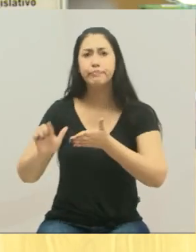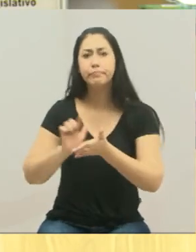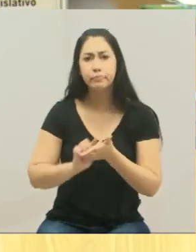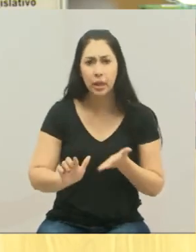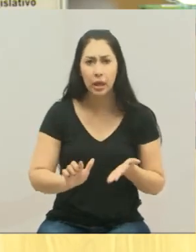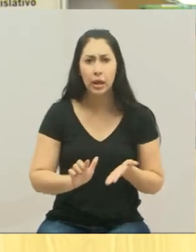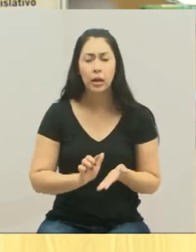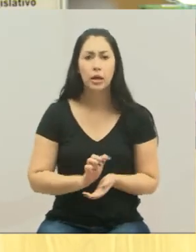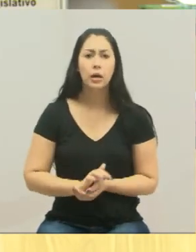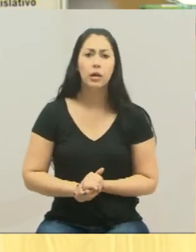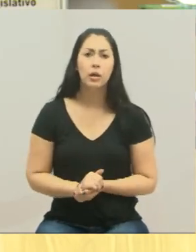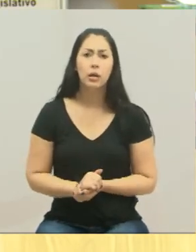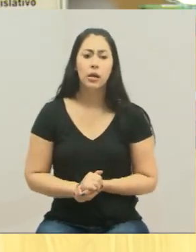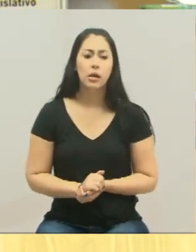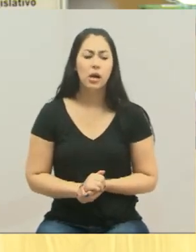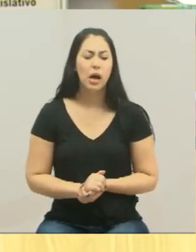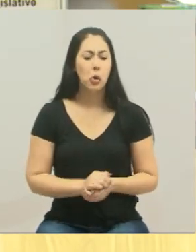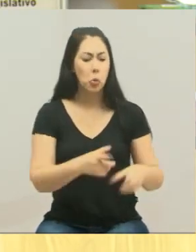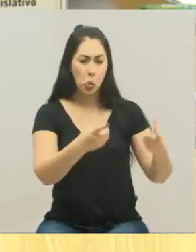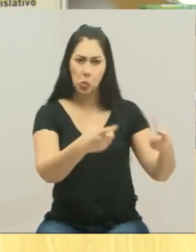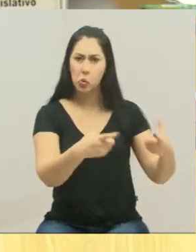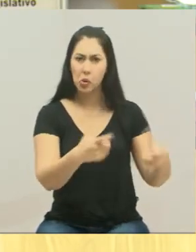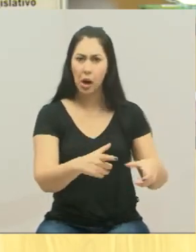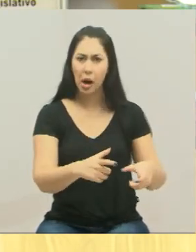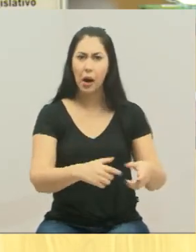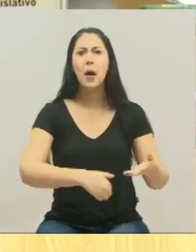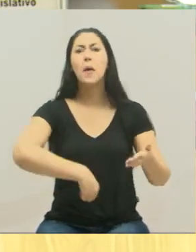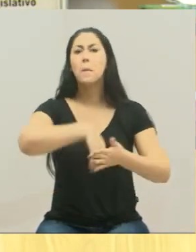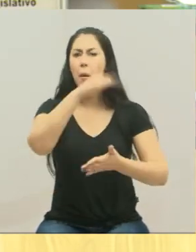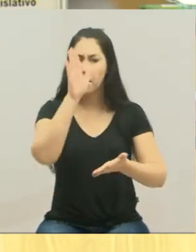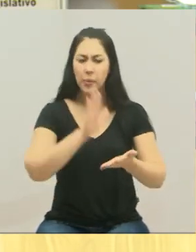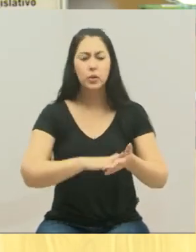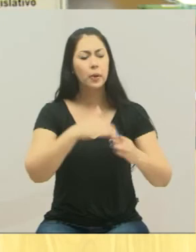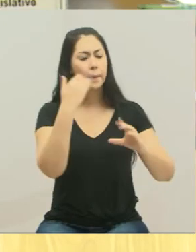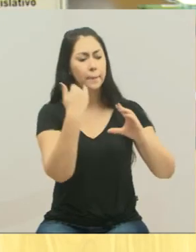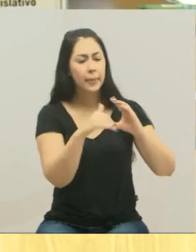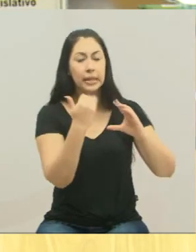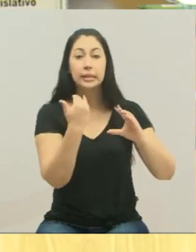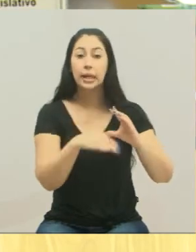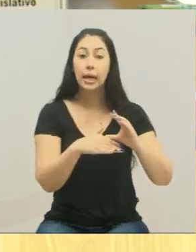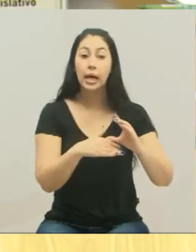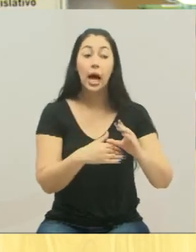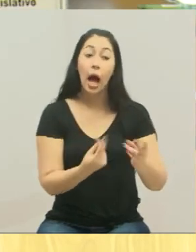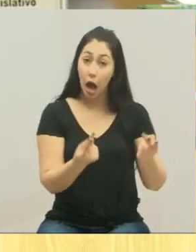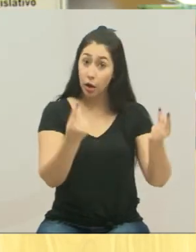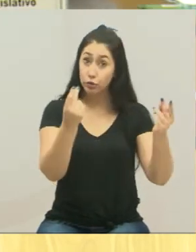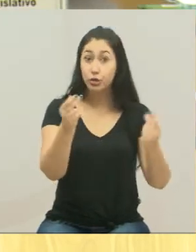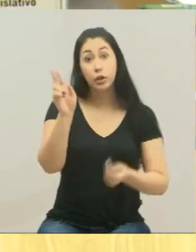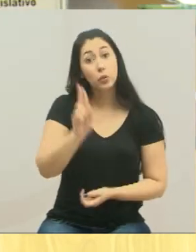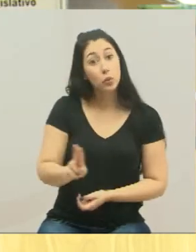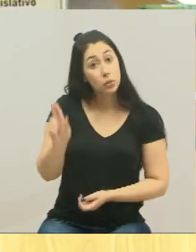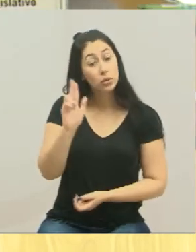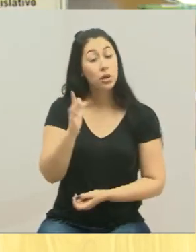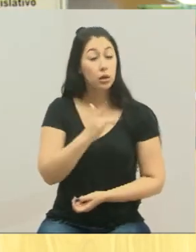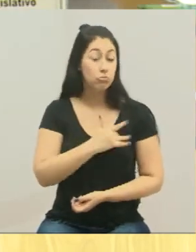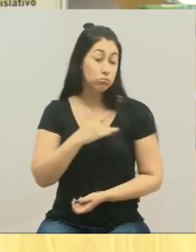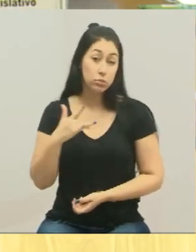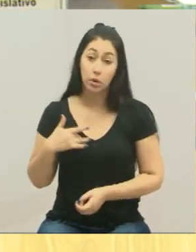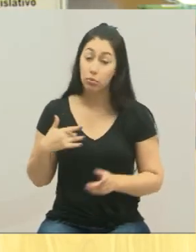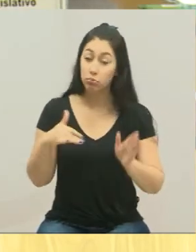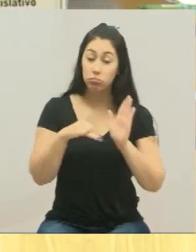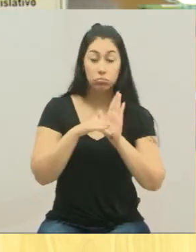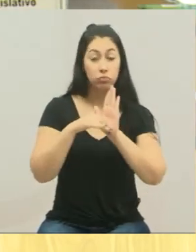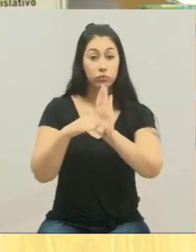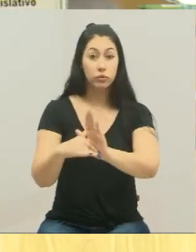área correspondente ao abandono e direcionar a multa dela originada para ser utilizada na saúde das pessoas em risco até de morte e